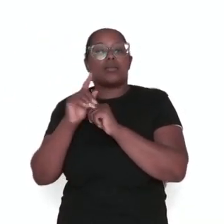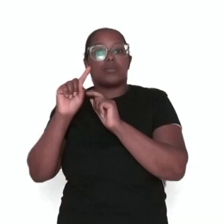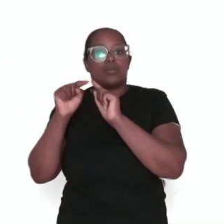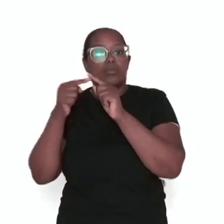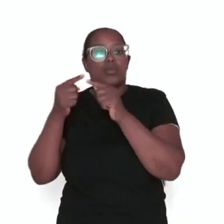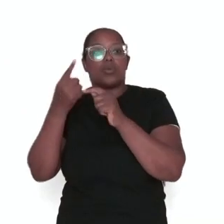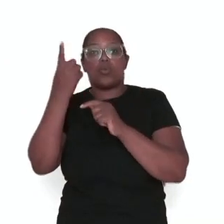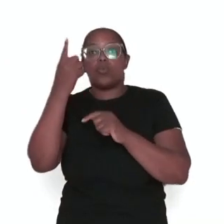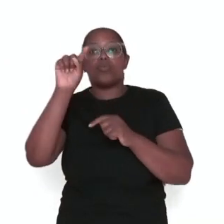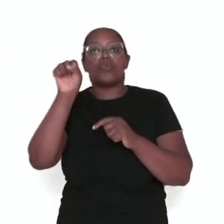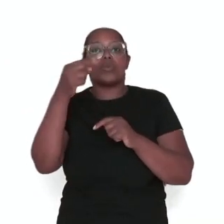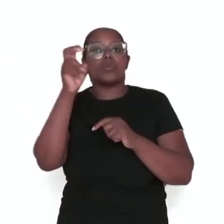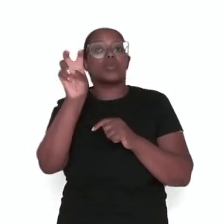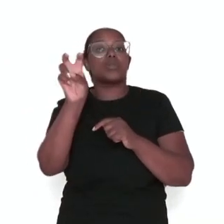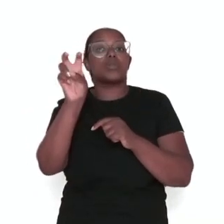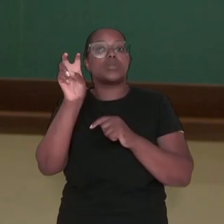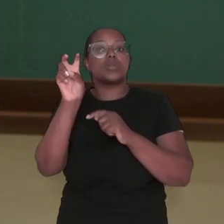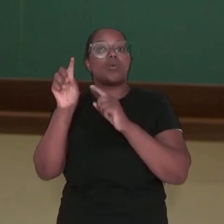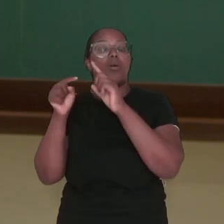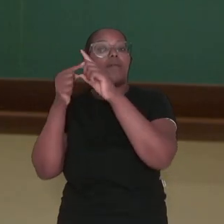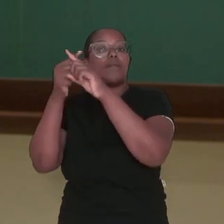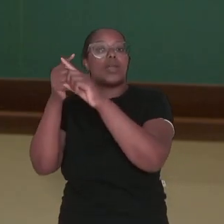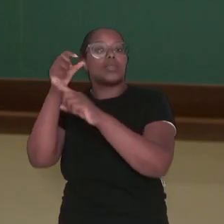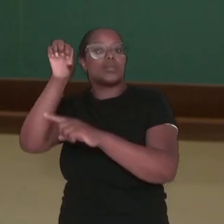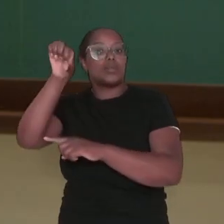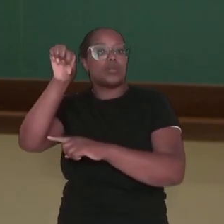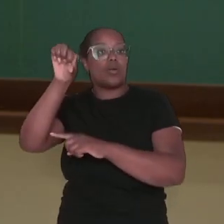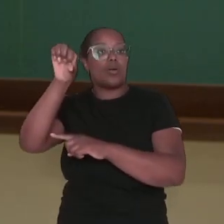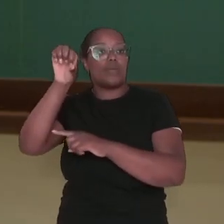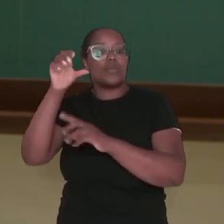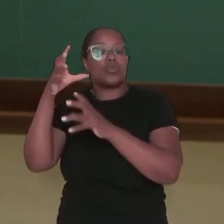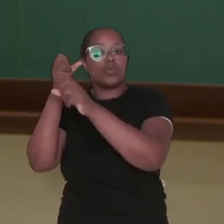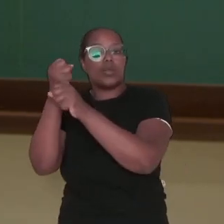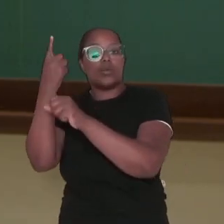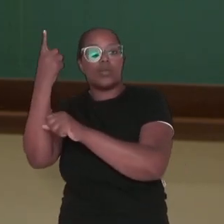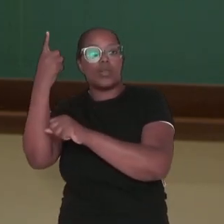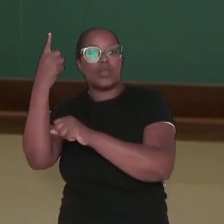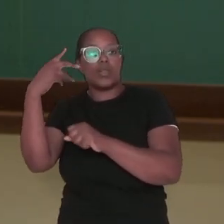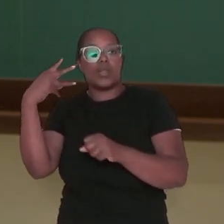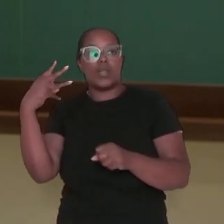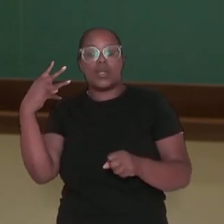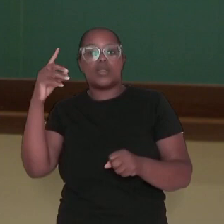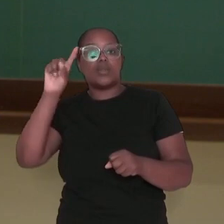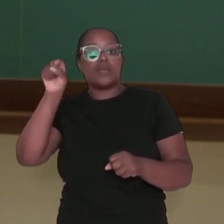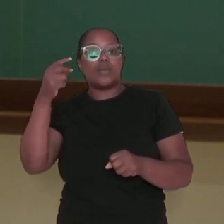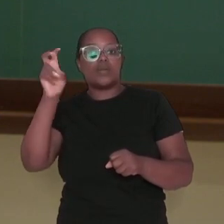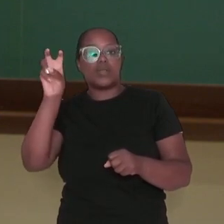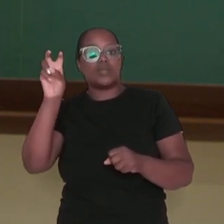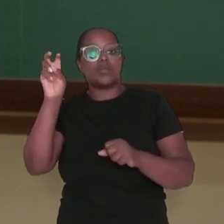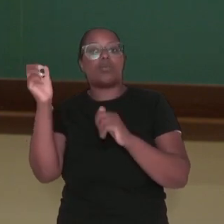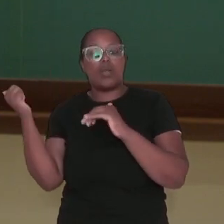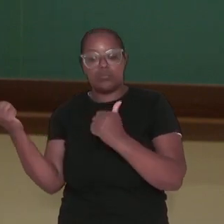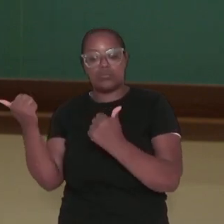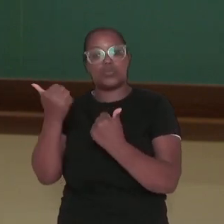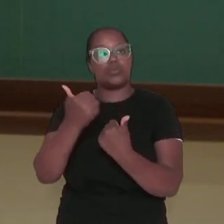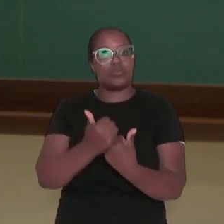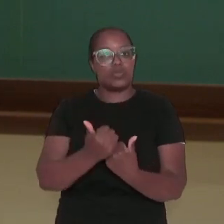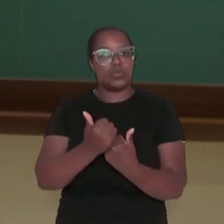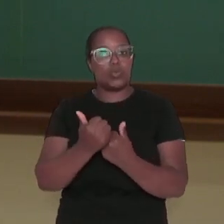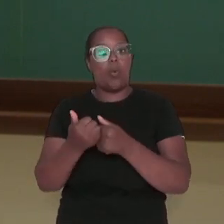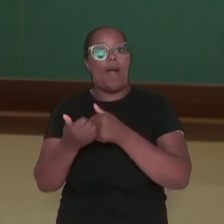Multiplicação, 1,5 vezes 9, 13,5. Repetir a base, se eu